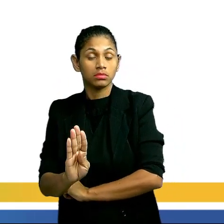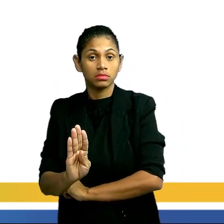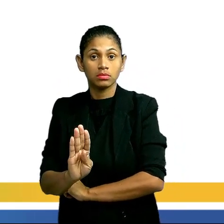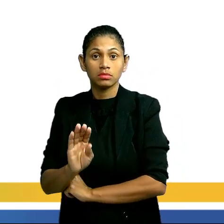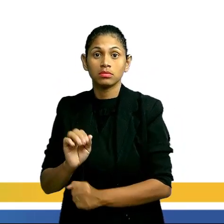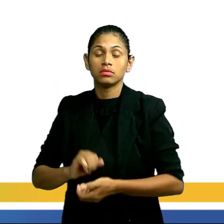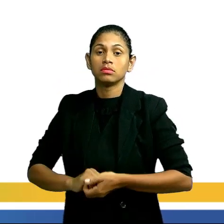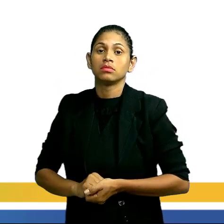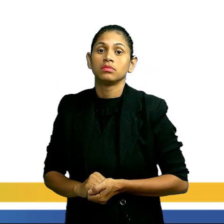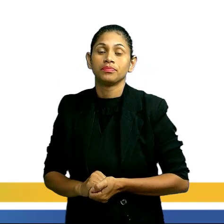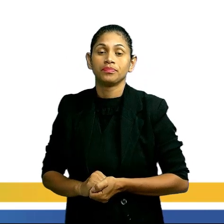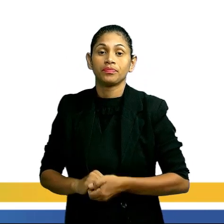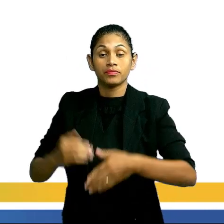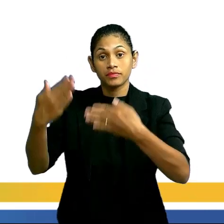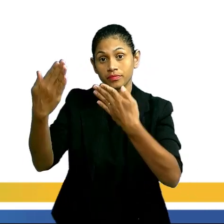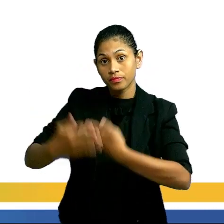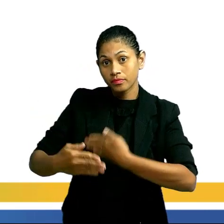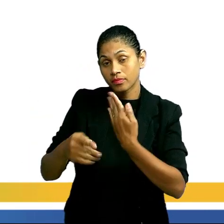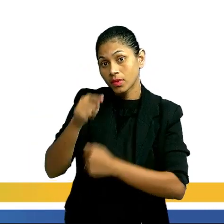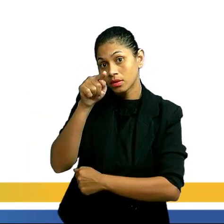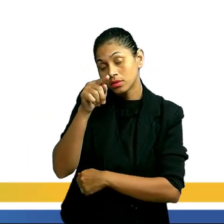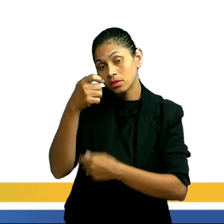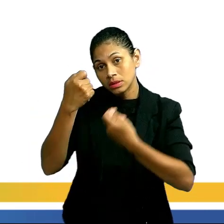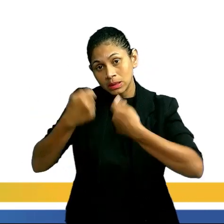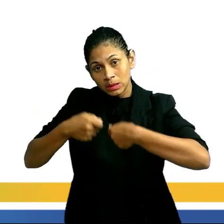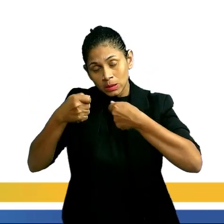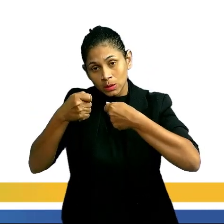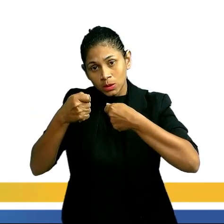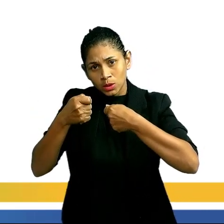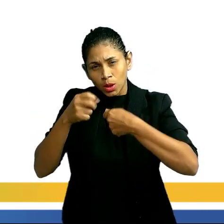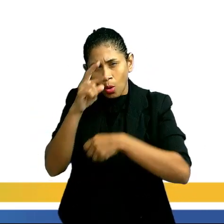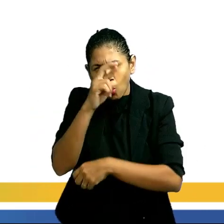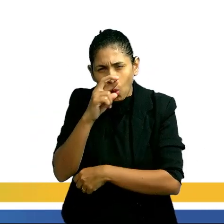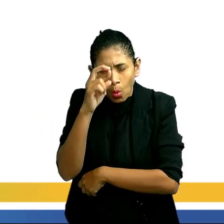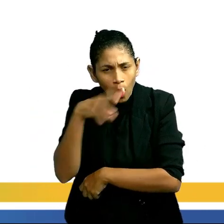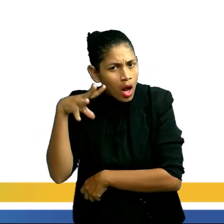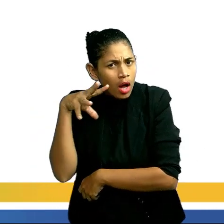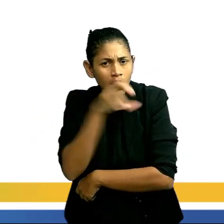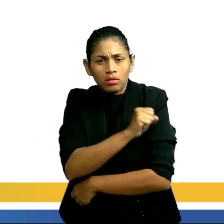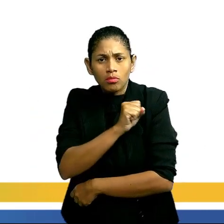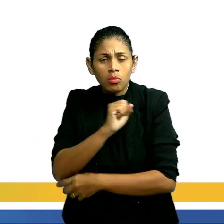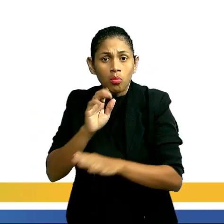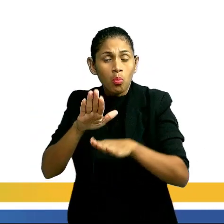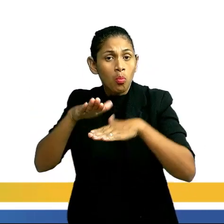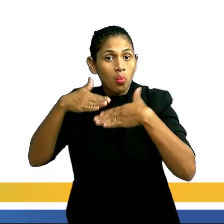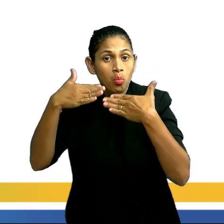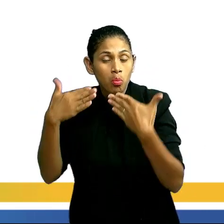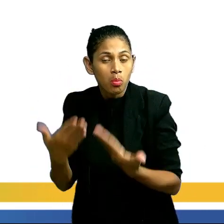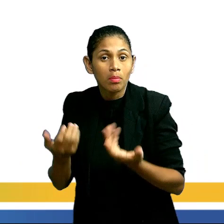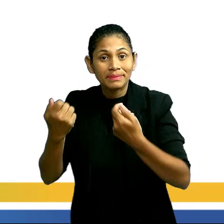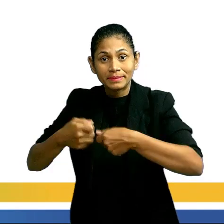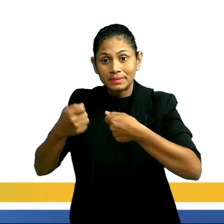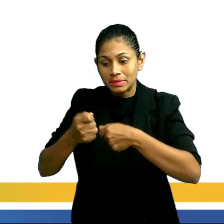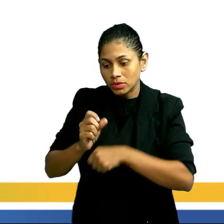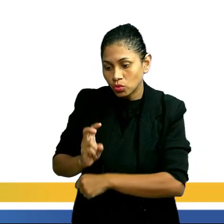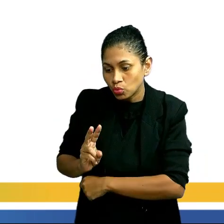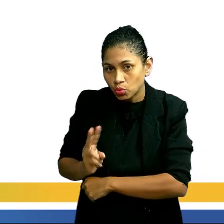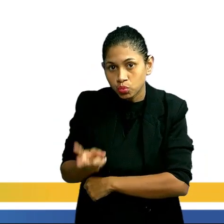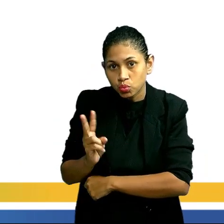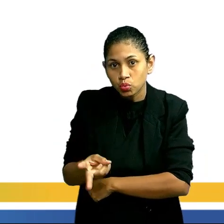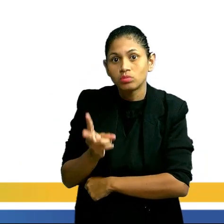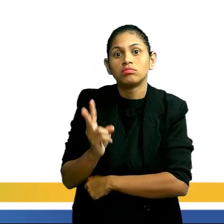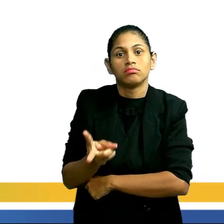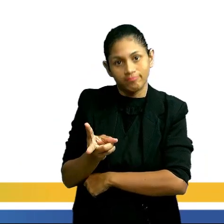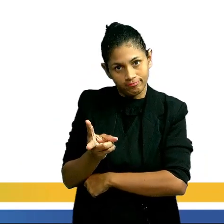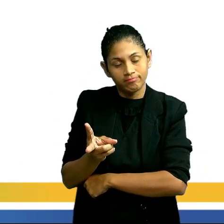ok? Isso na prova, você vai ter que olhar rapidamente qual deles está constante nos dois lados, que